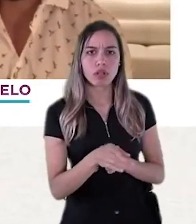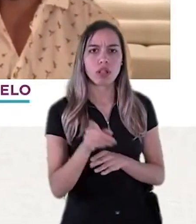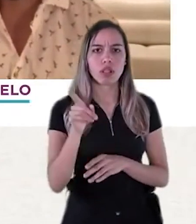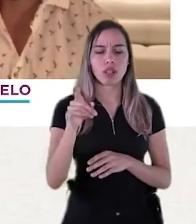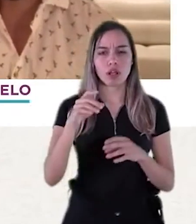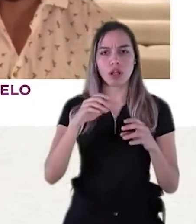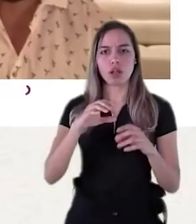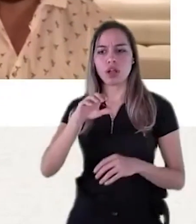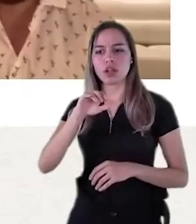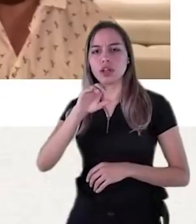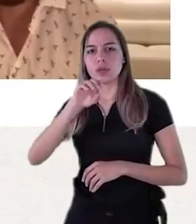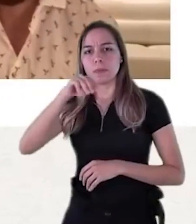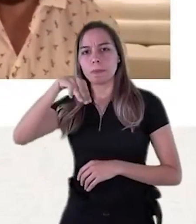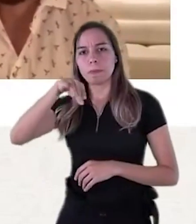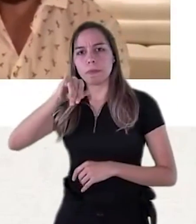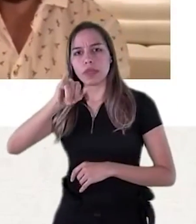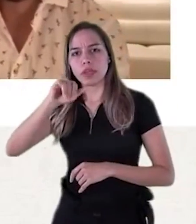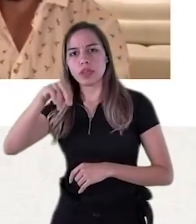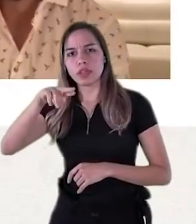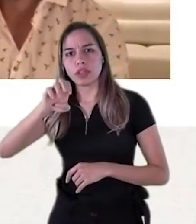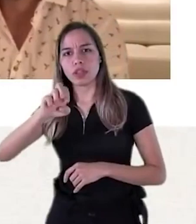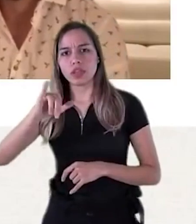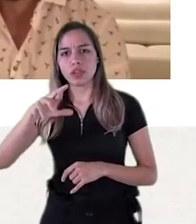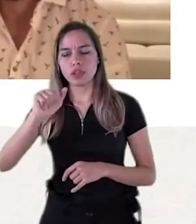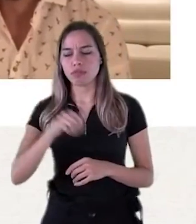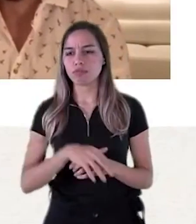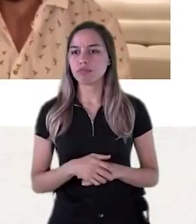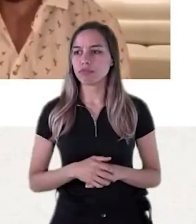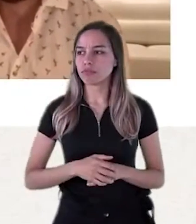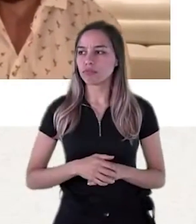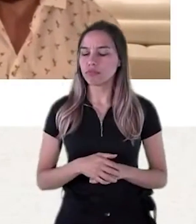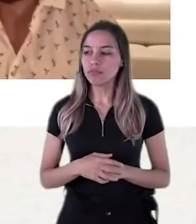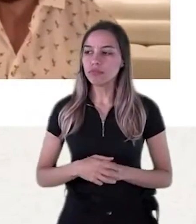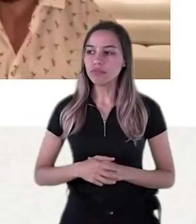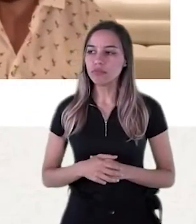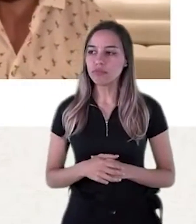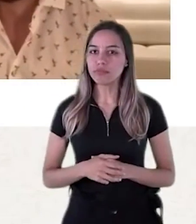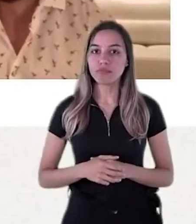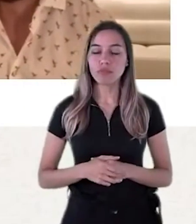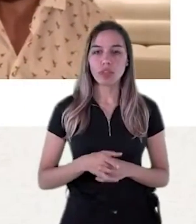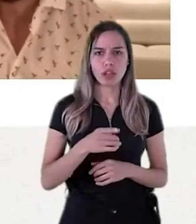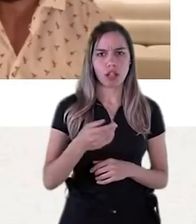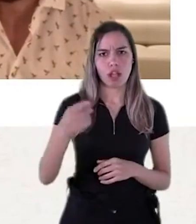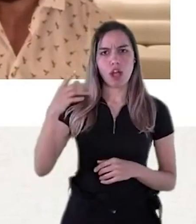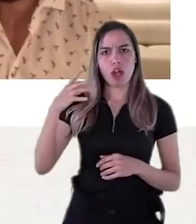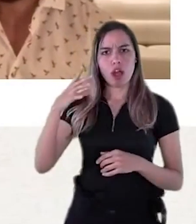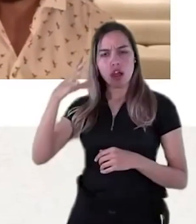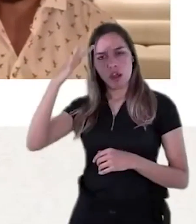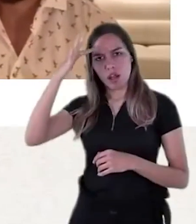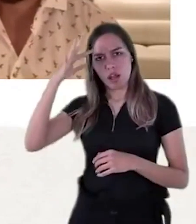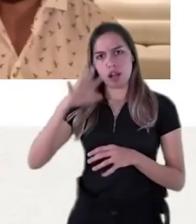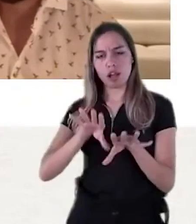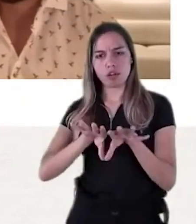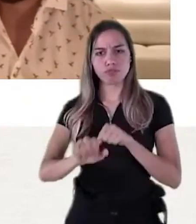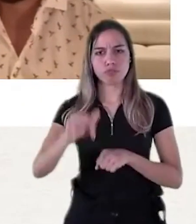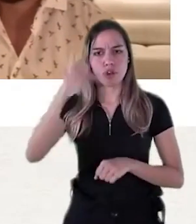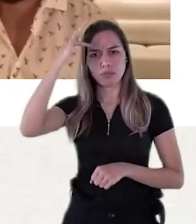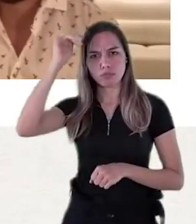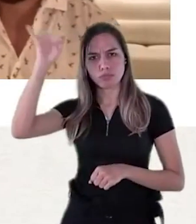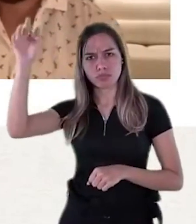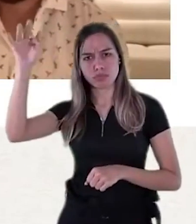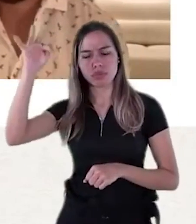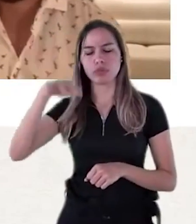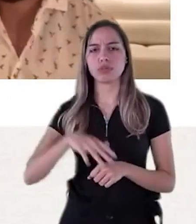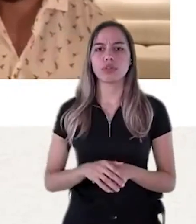enfim, a vida sabe o que faz. Ele também é formado em filosofia com pós-graduação e mestrado em